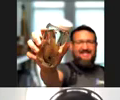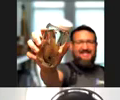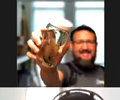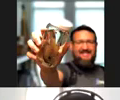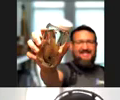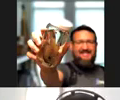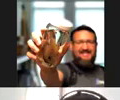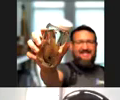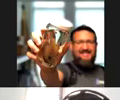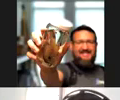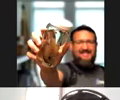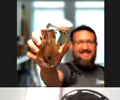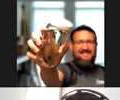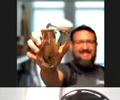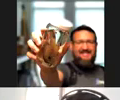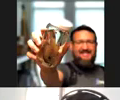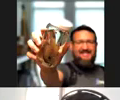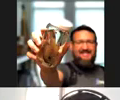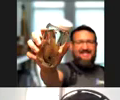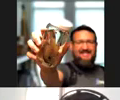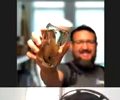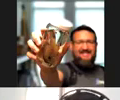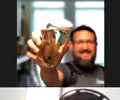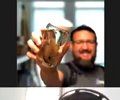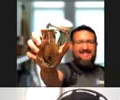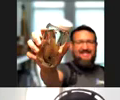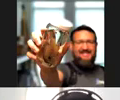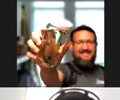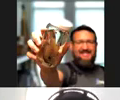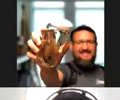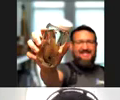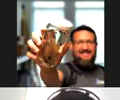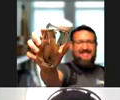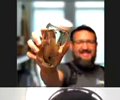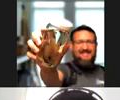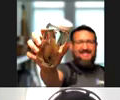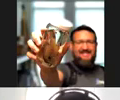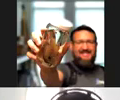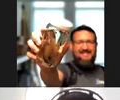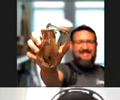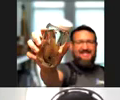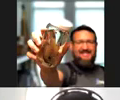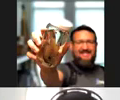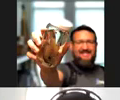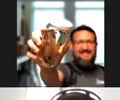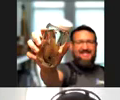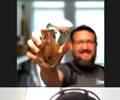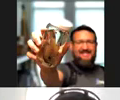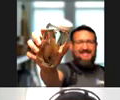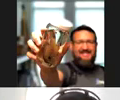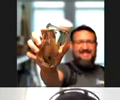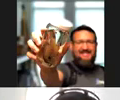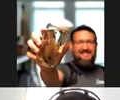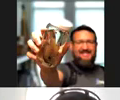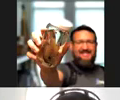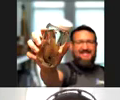contágio. E aí, tem uma chance dele entrar no hospital, né? Do quadro agravar, ele entrar no hospital ou se recuperar, entrar no